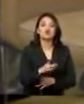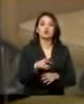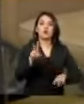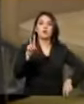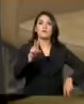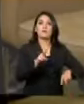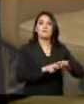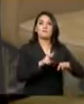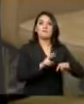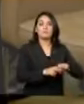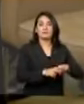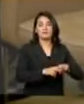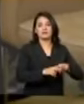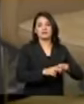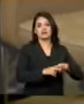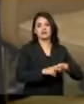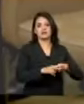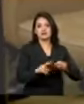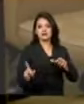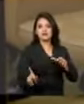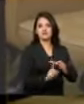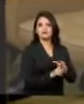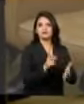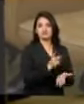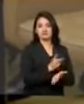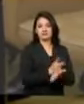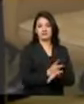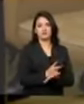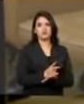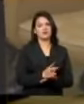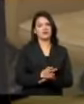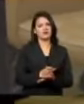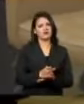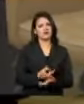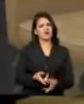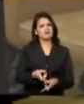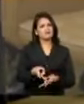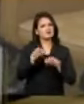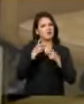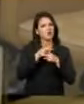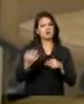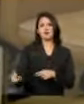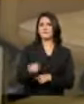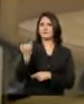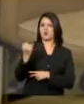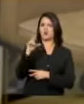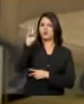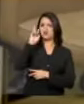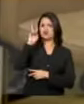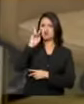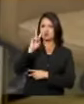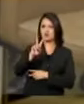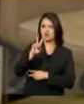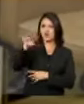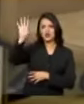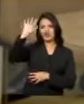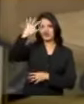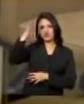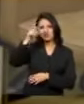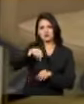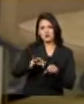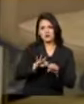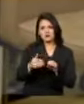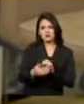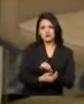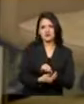de liberdade. E aqui chamo a atenção para um detalhe fundamental dessa história de decisões do Supremo a respeito